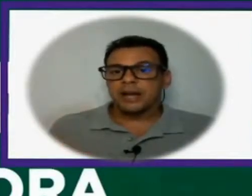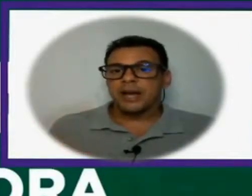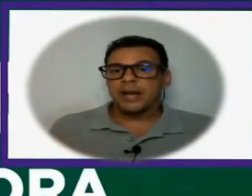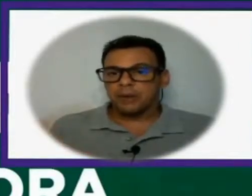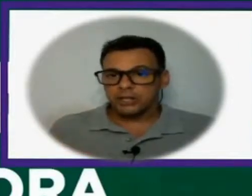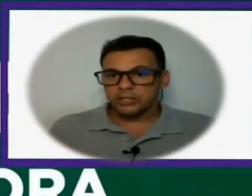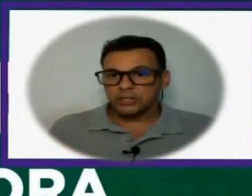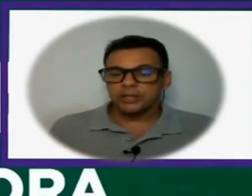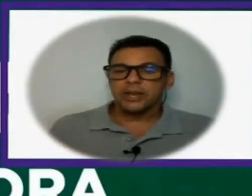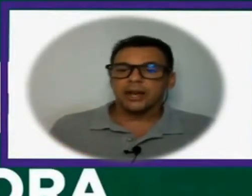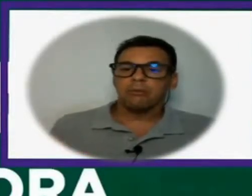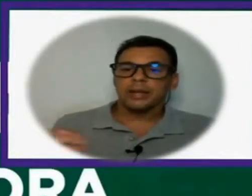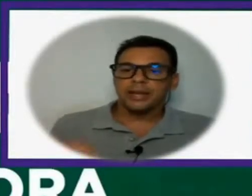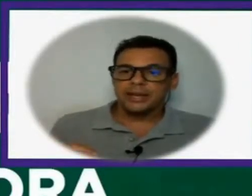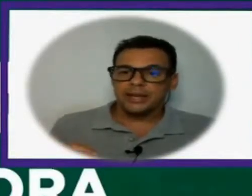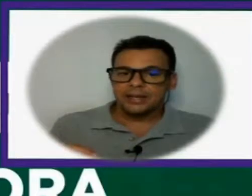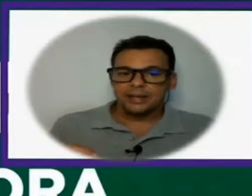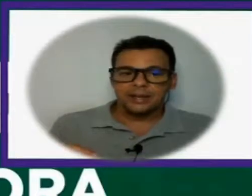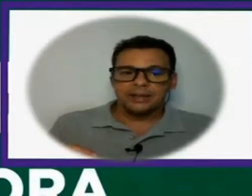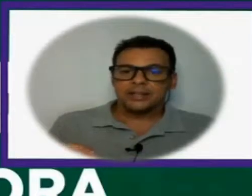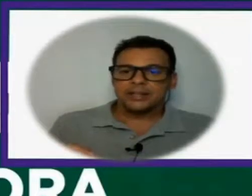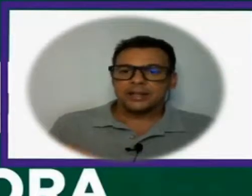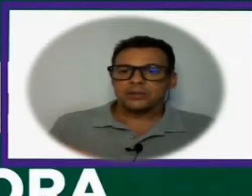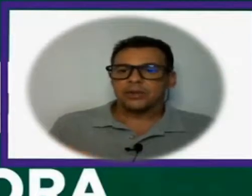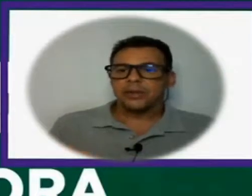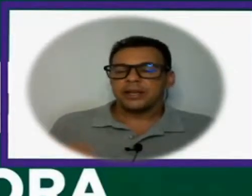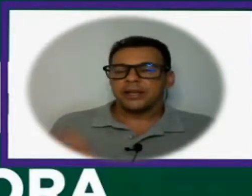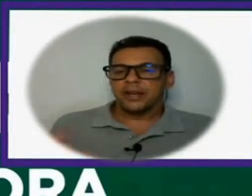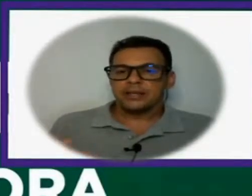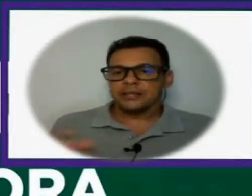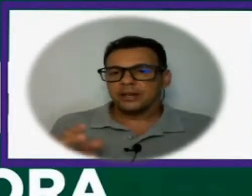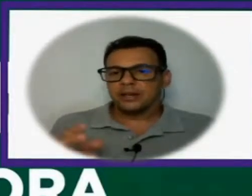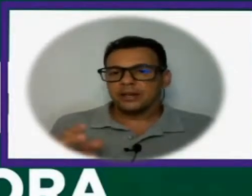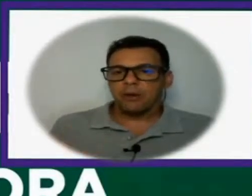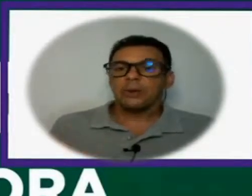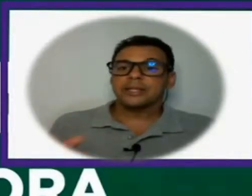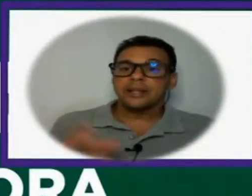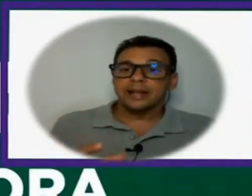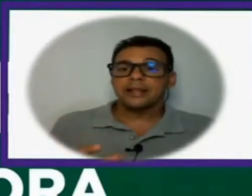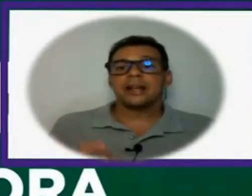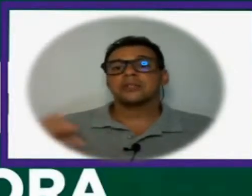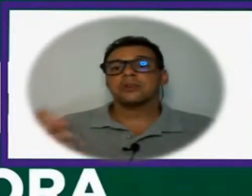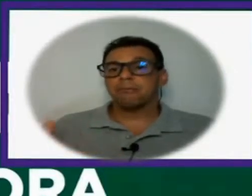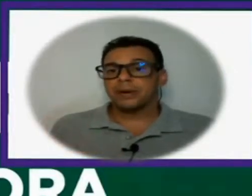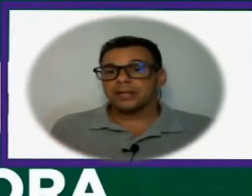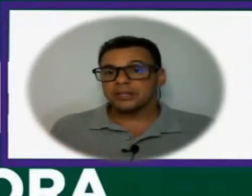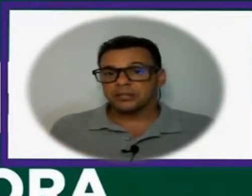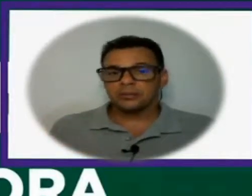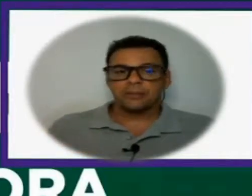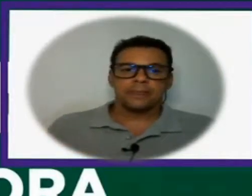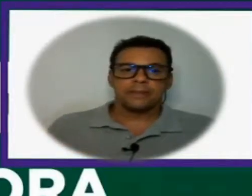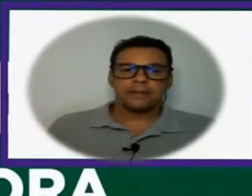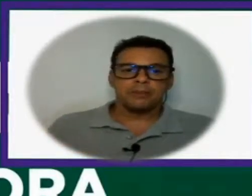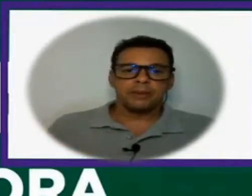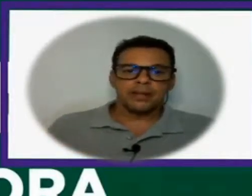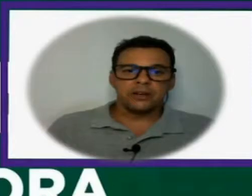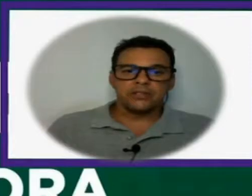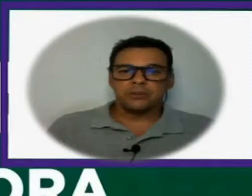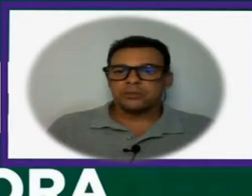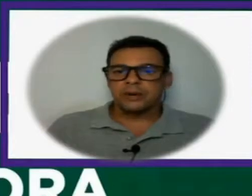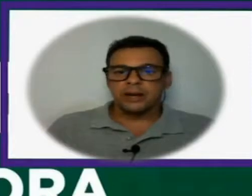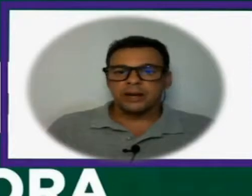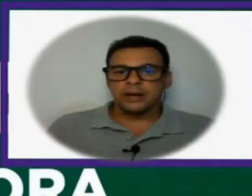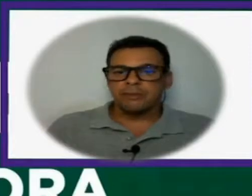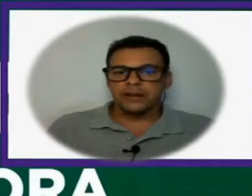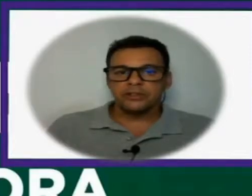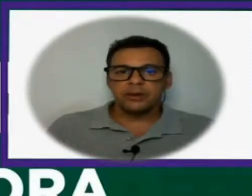vai usar How much E how many Tá certo? Em relação Em quantidade Em relação A preço Então vamos lá Aqui nós